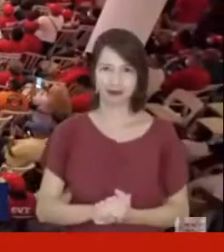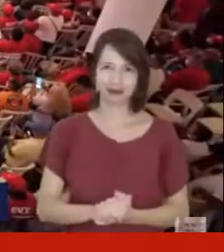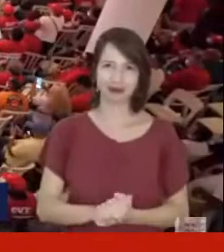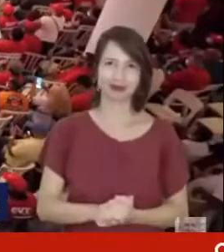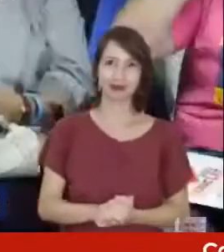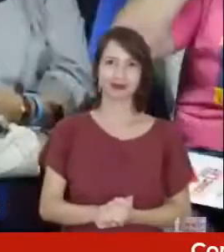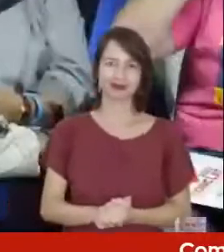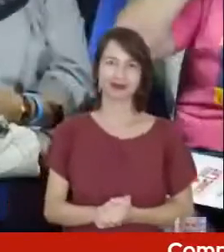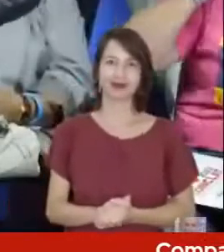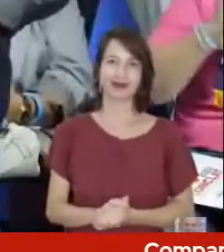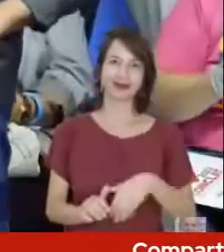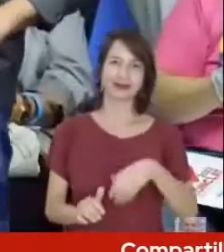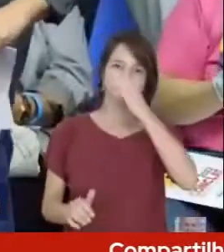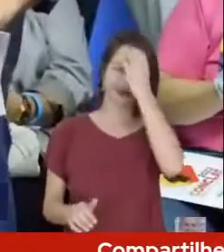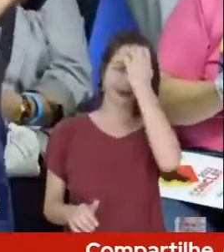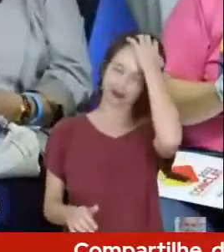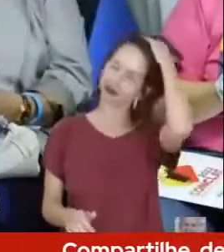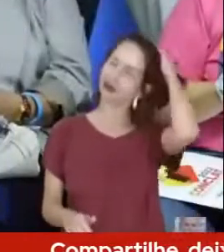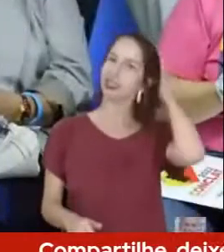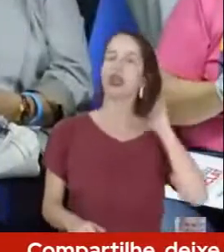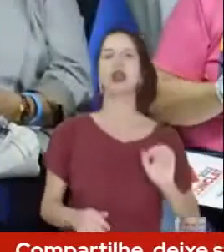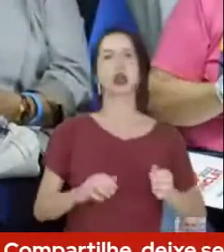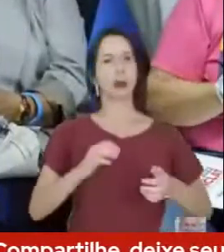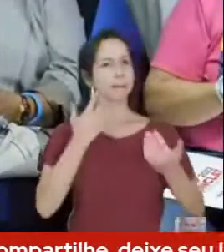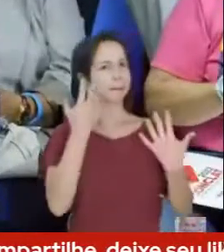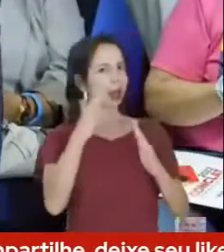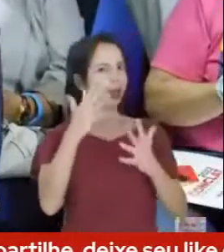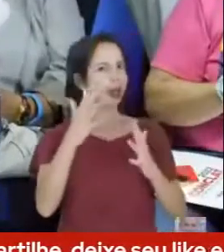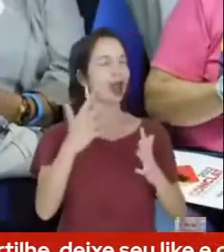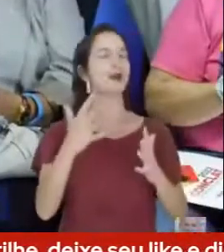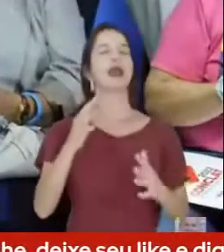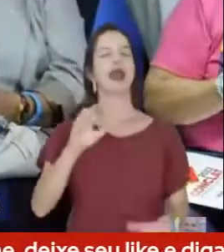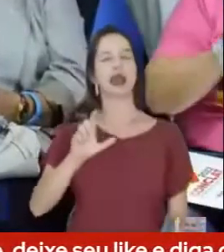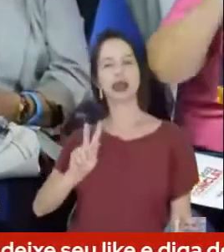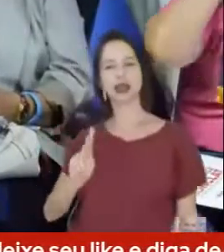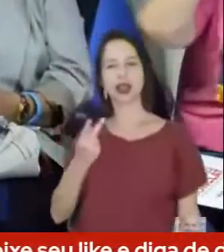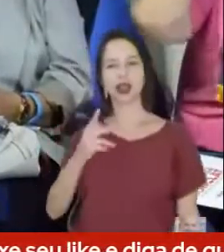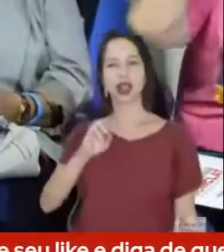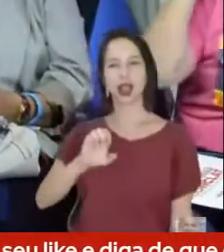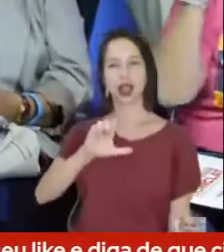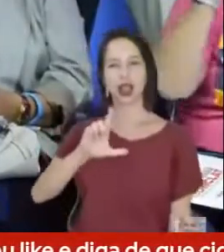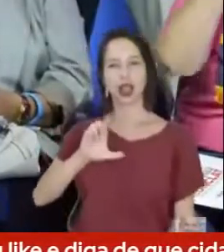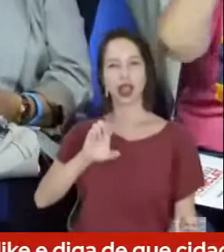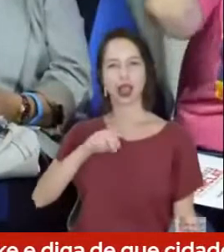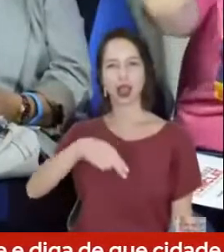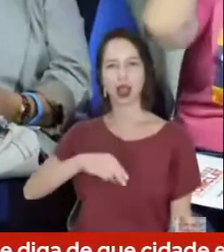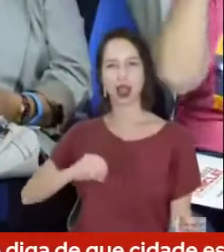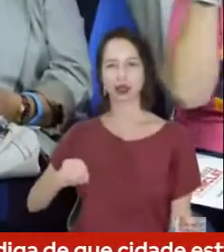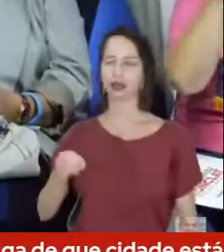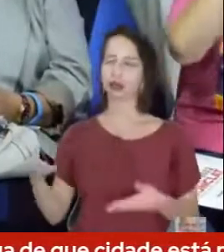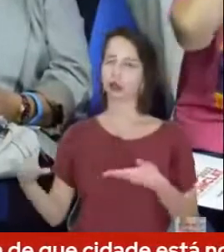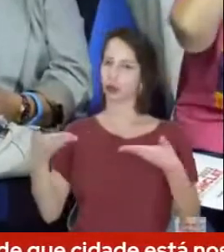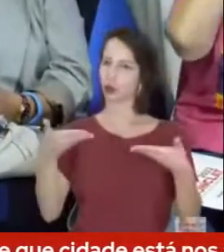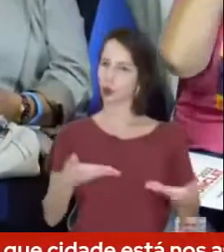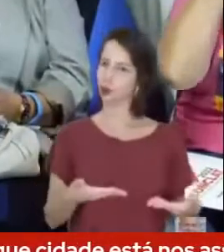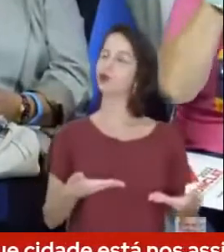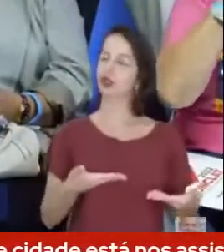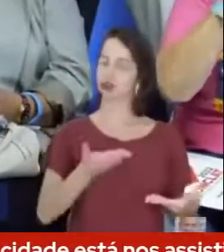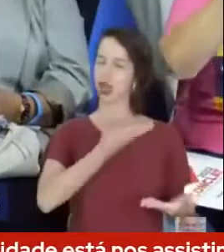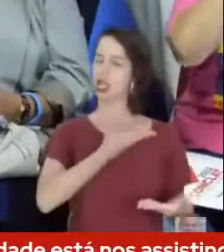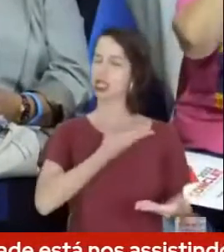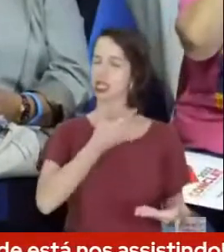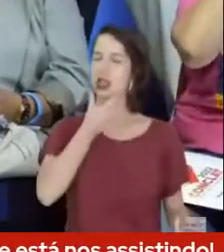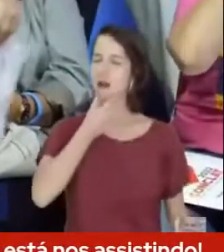Parabéns, companheiro Heleno, e agora, para fazer uso dos seus 3 minutos, esse companheiro também guerreiro, que representa a maior organização